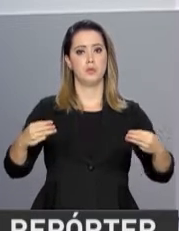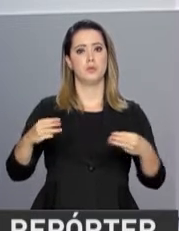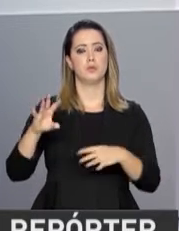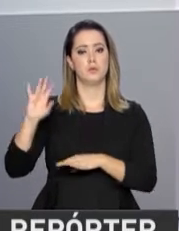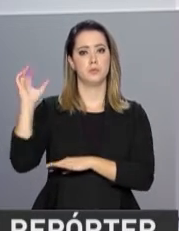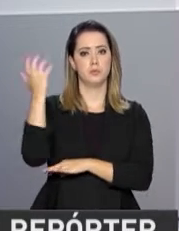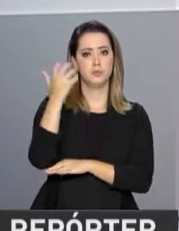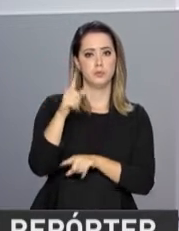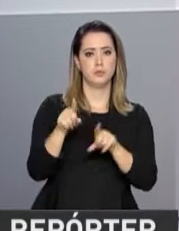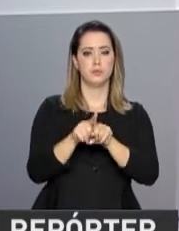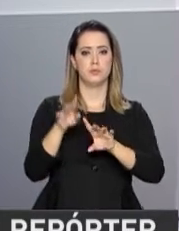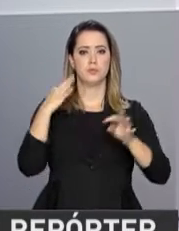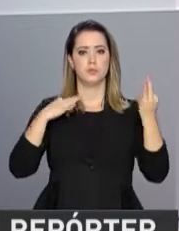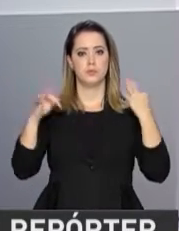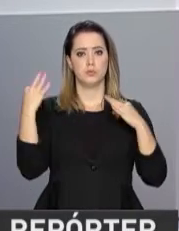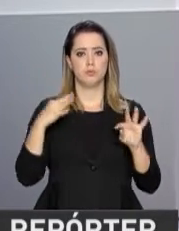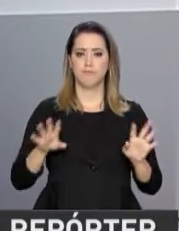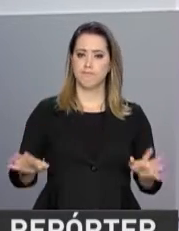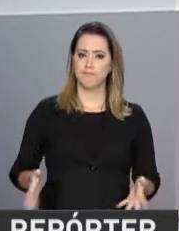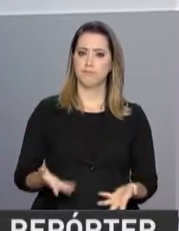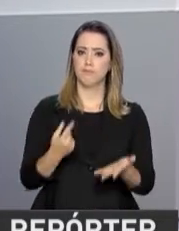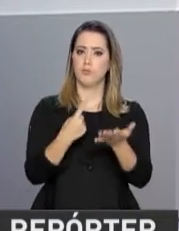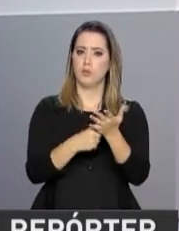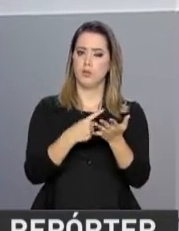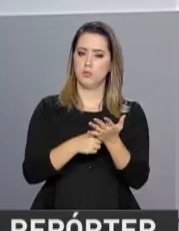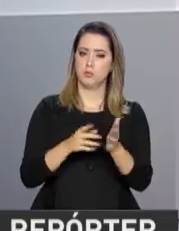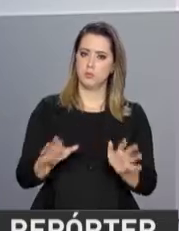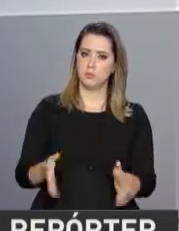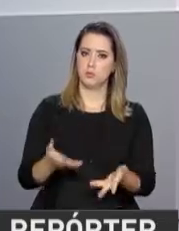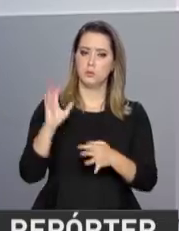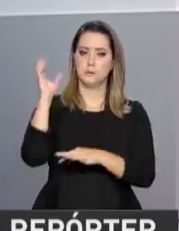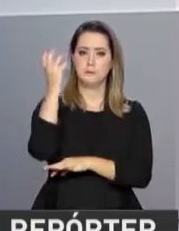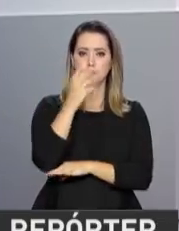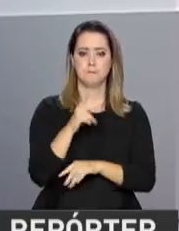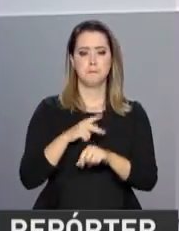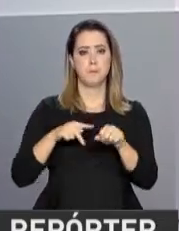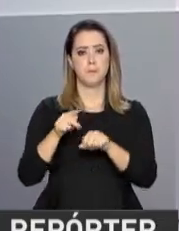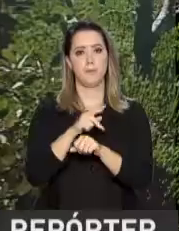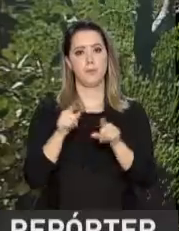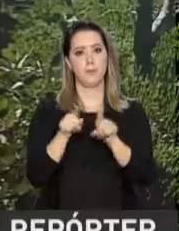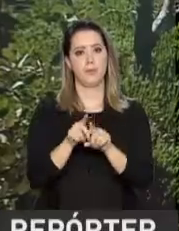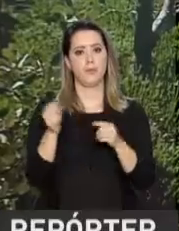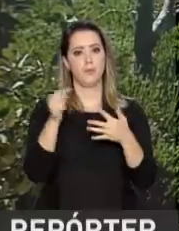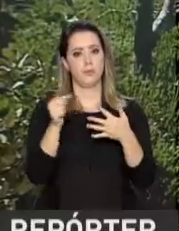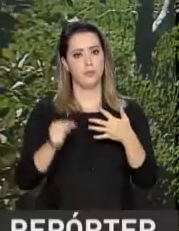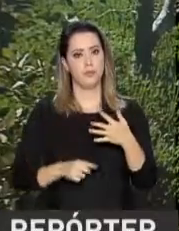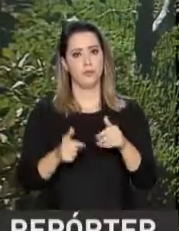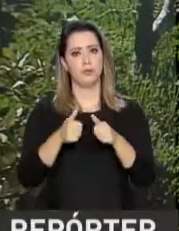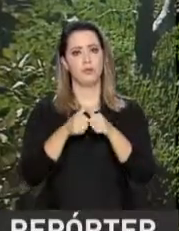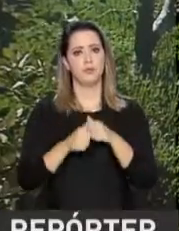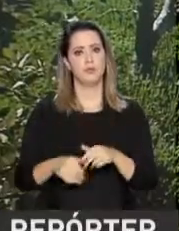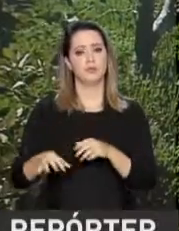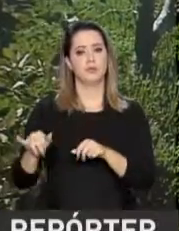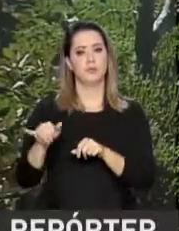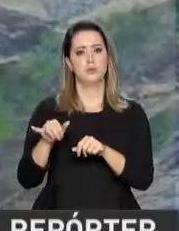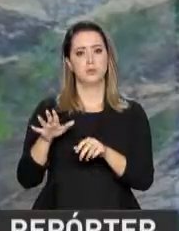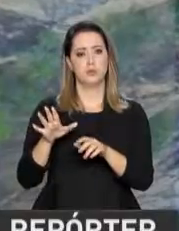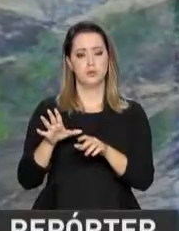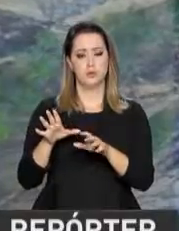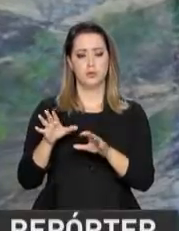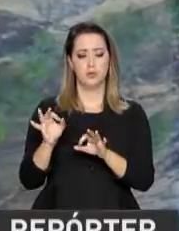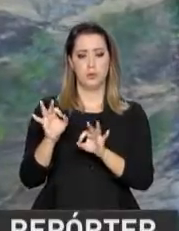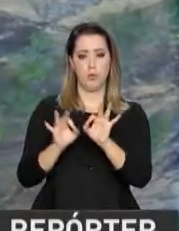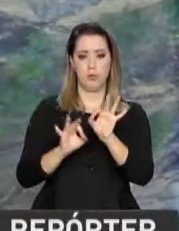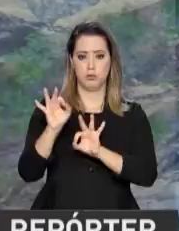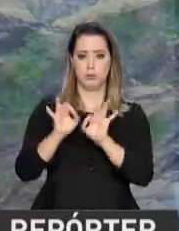firmaram cooperação para incentivar o turismo ecológico no país entre as ações estão a reestruturação de unidades